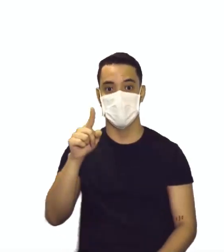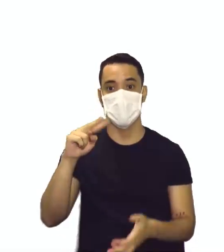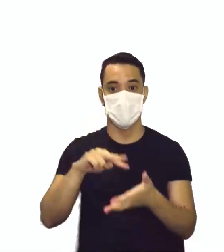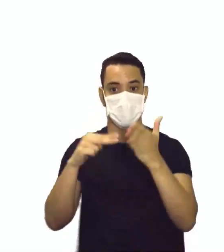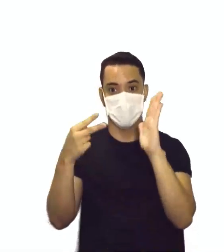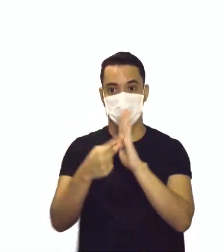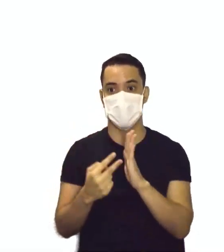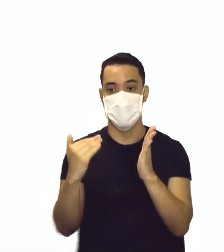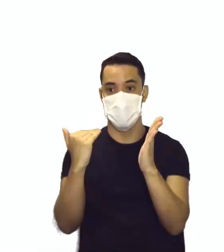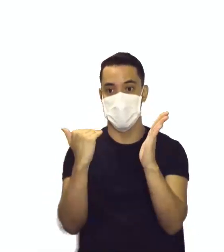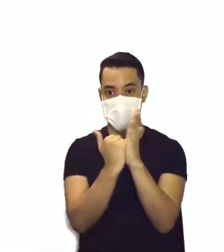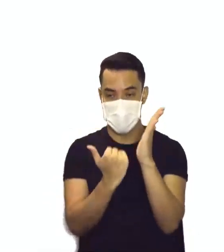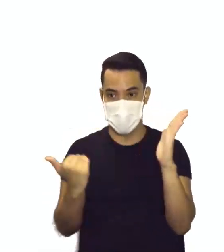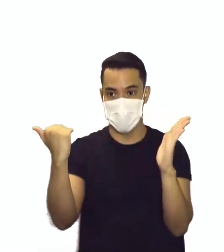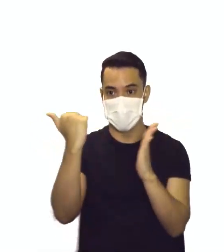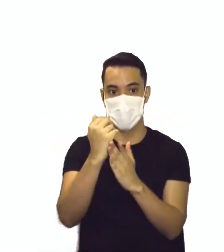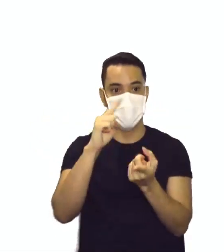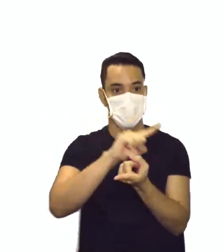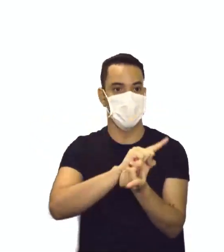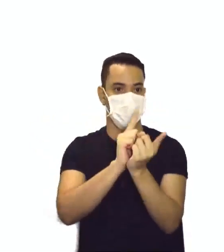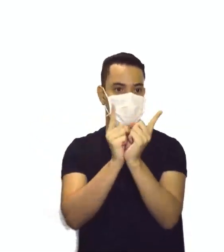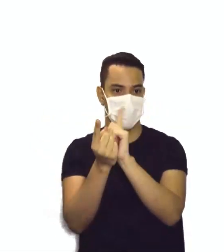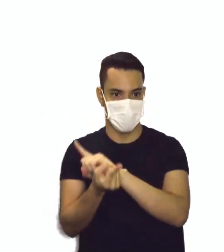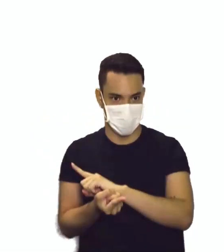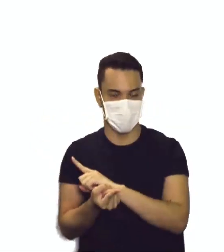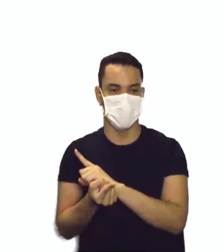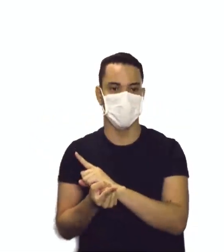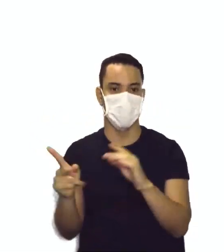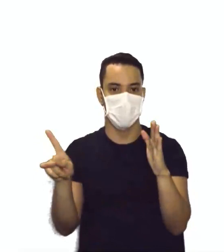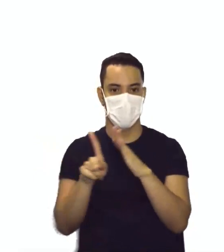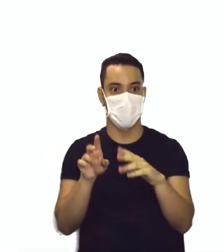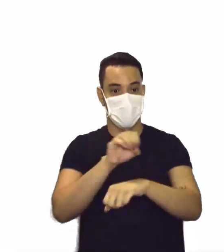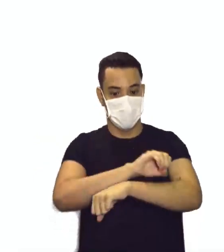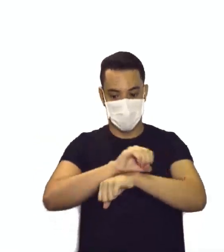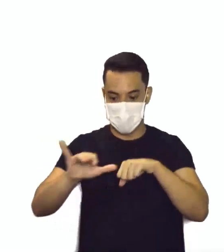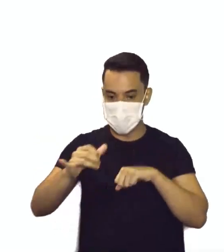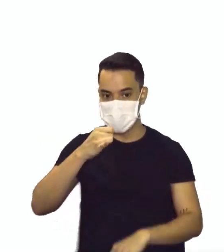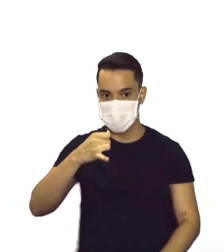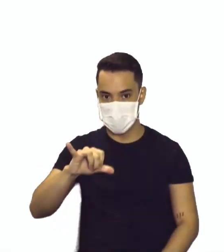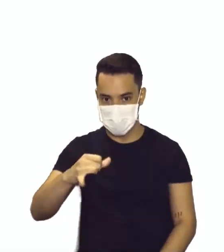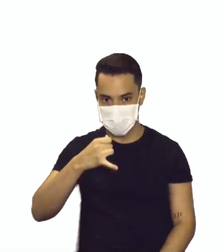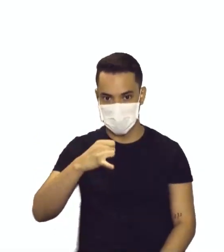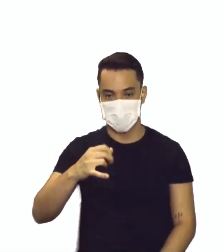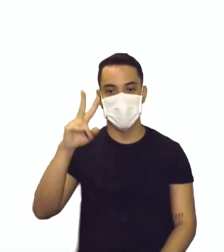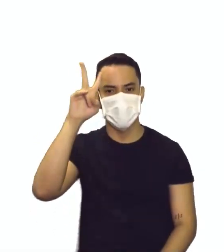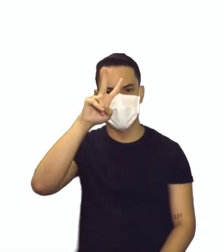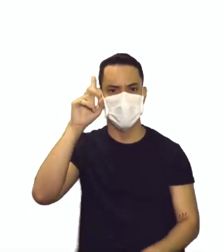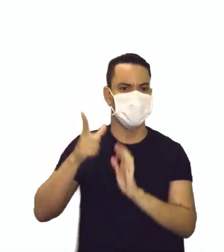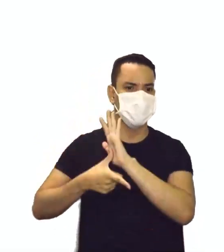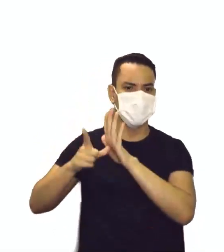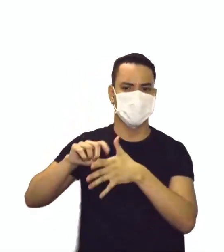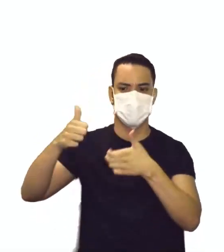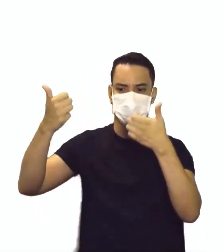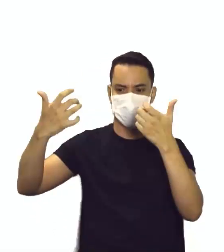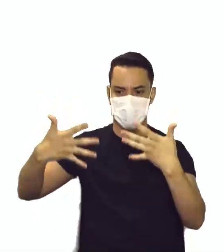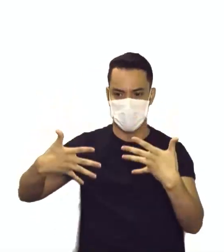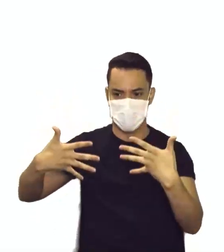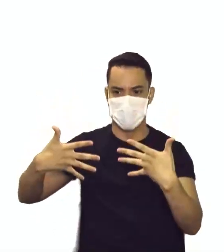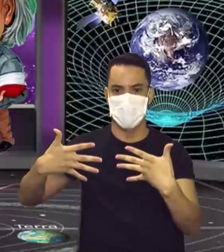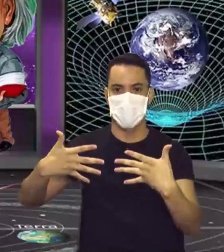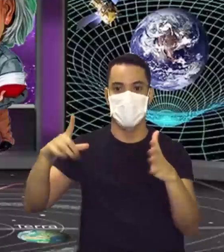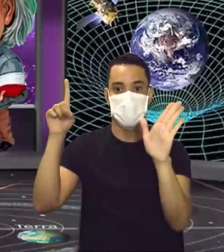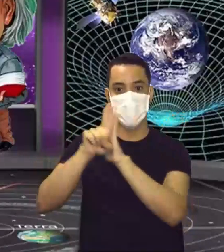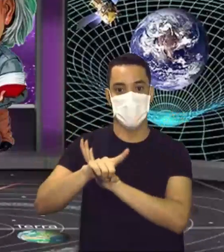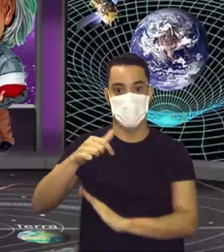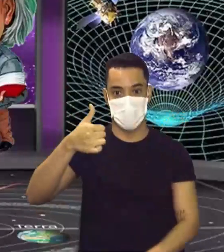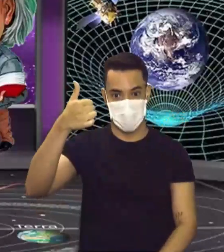grandeza oposta à condutividade elétrica. Lembra que eu falei para vocês, questão